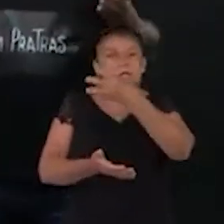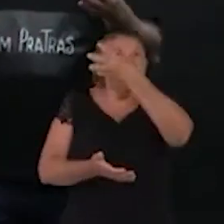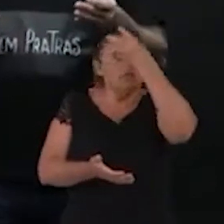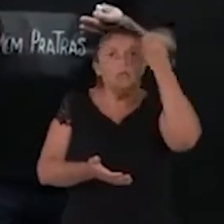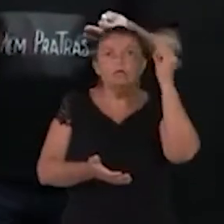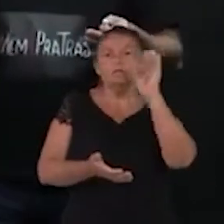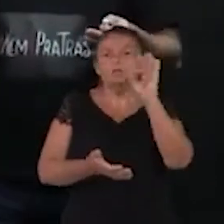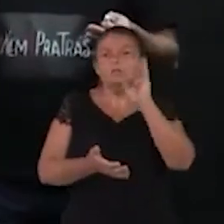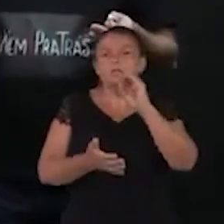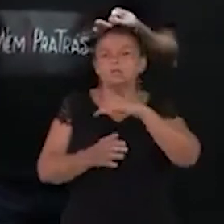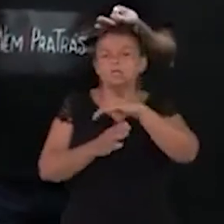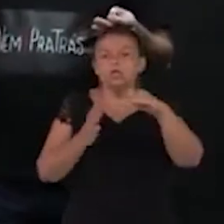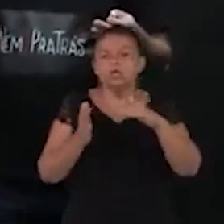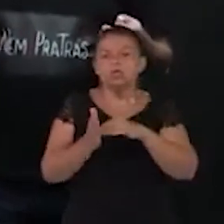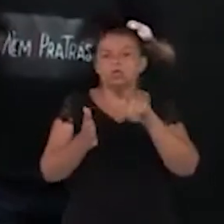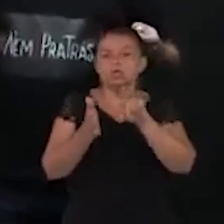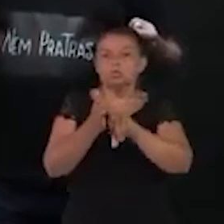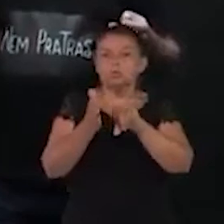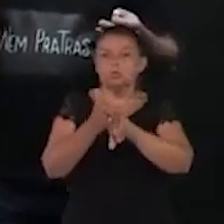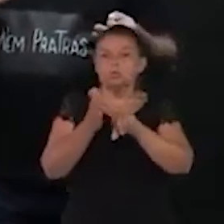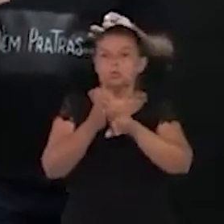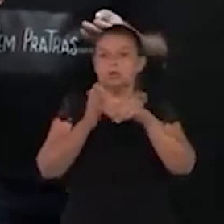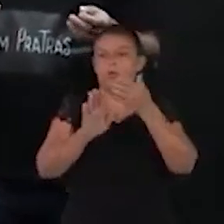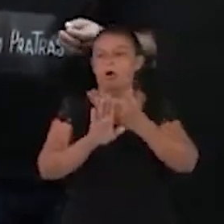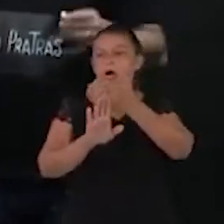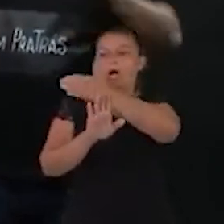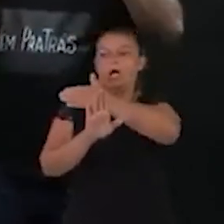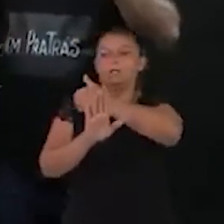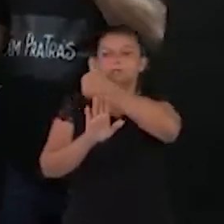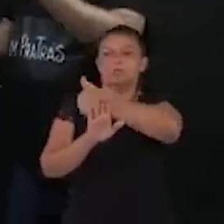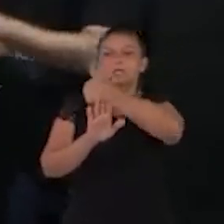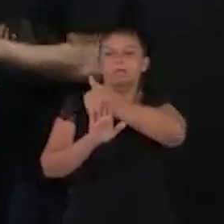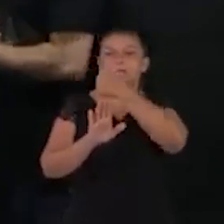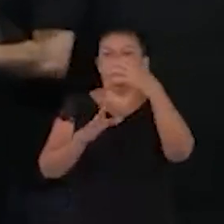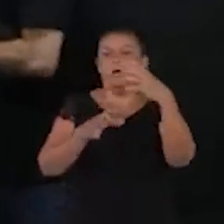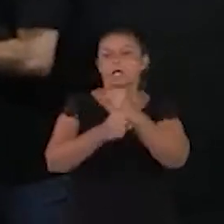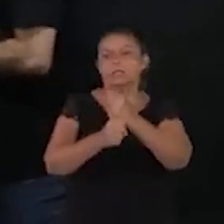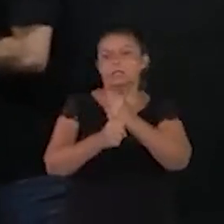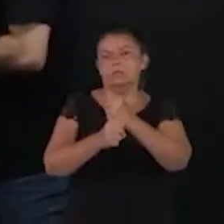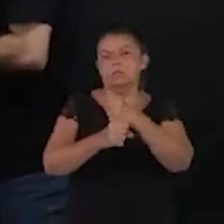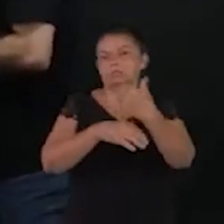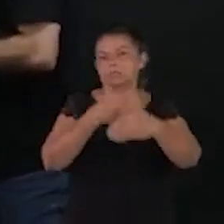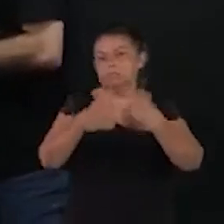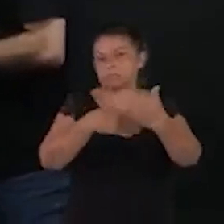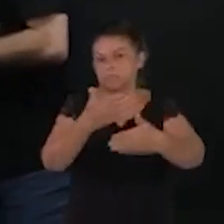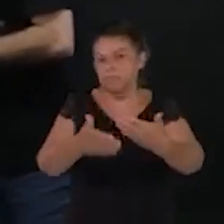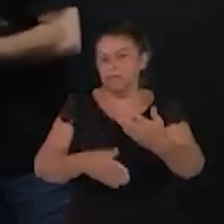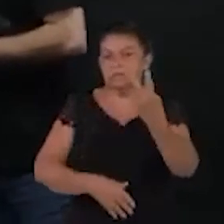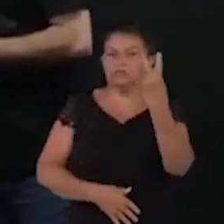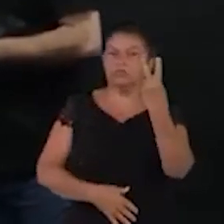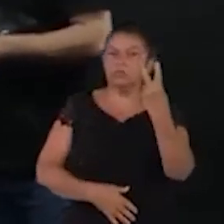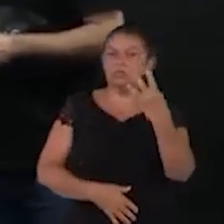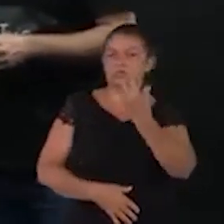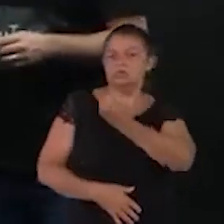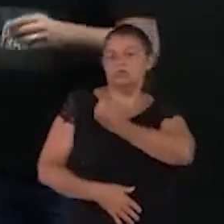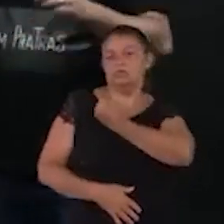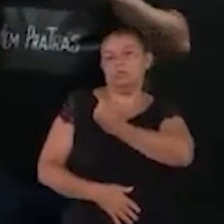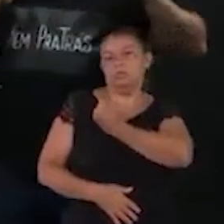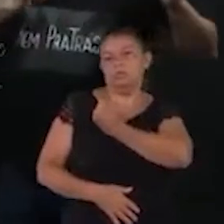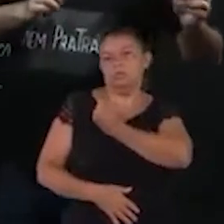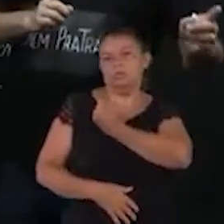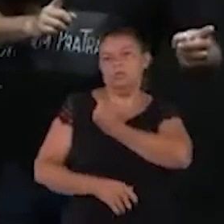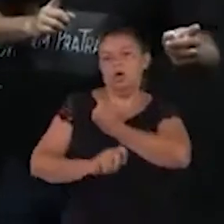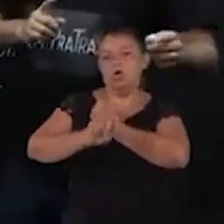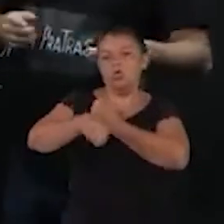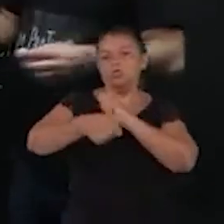esqueçam que toda subtração, ela vem de uma adição, tá bom? Ela vem da adição de dois valores com